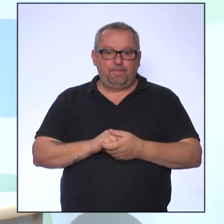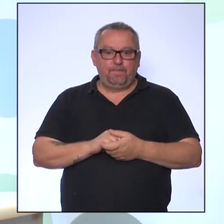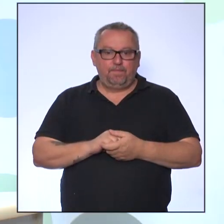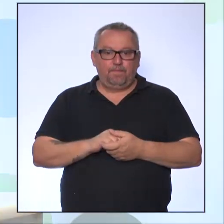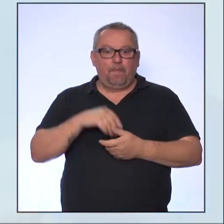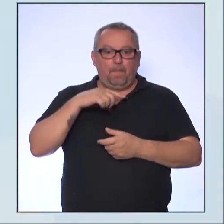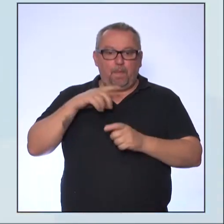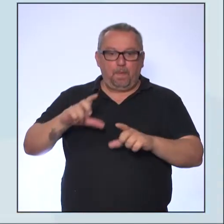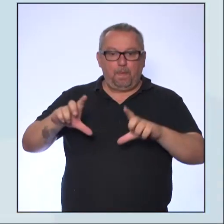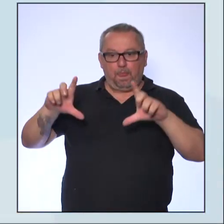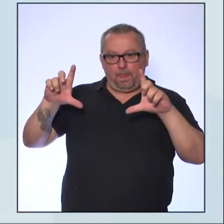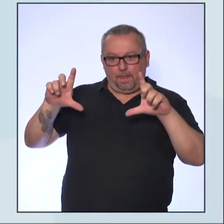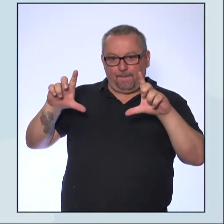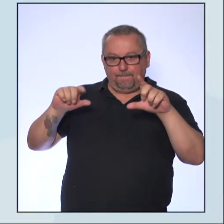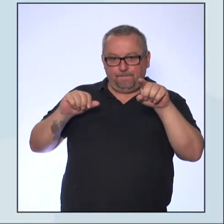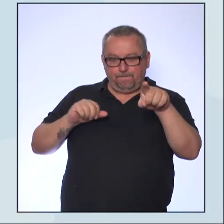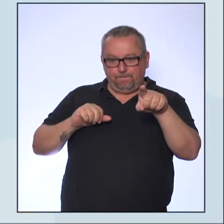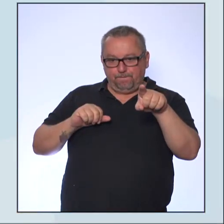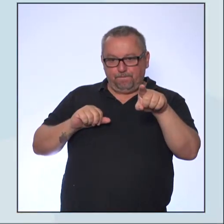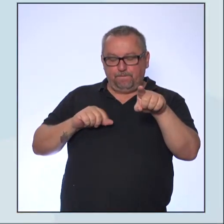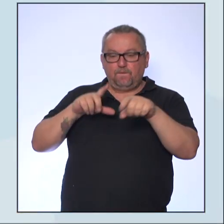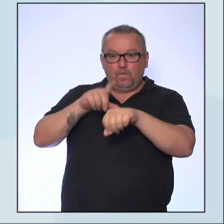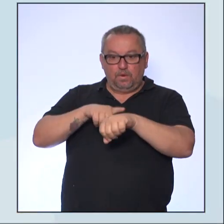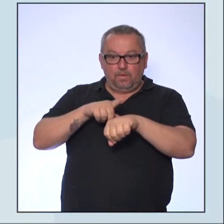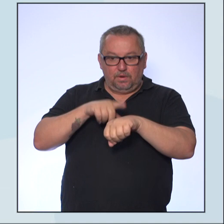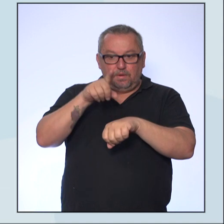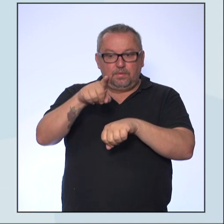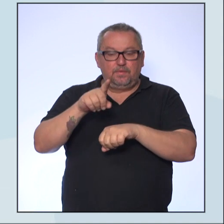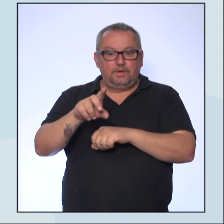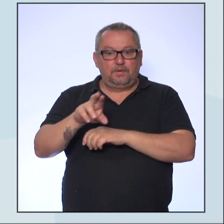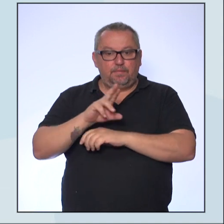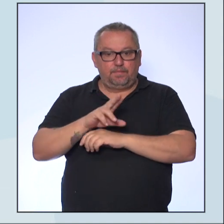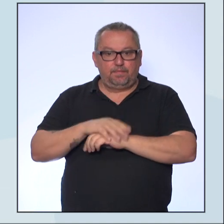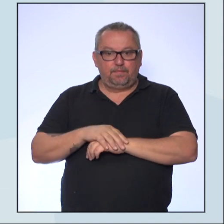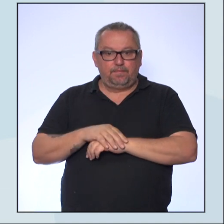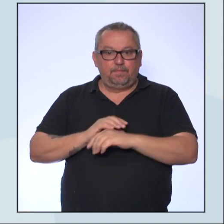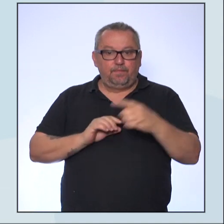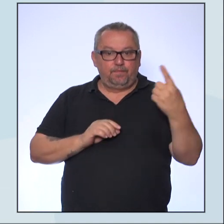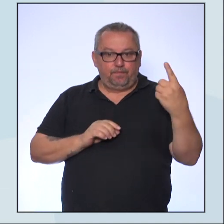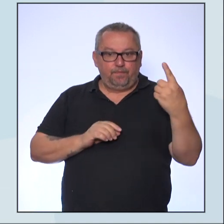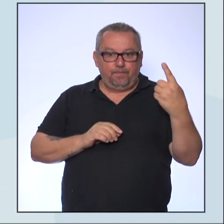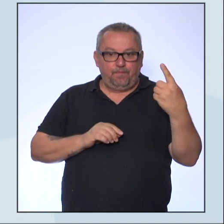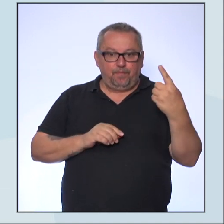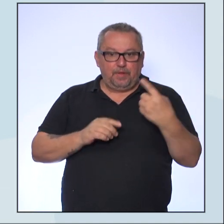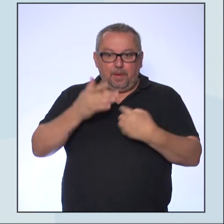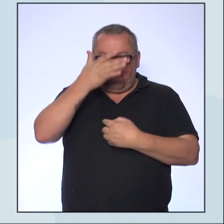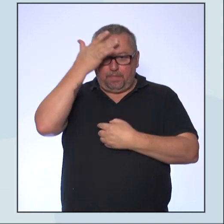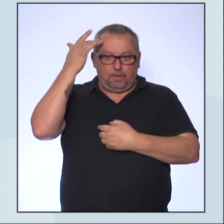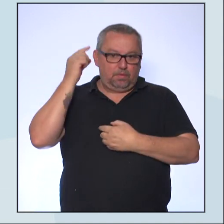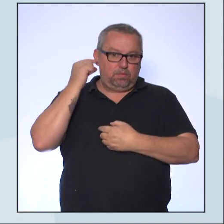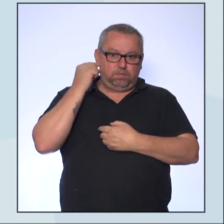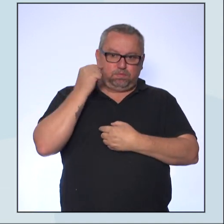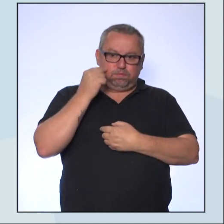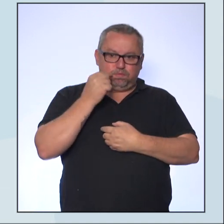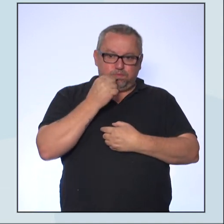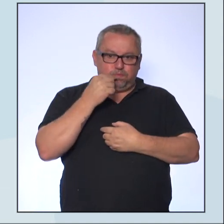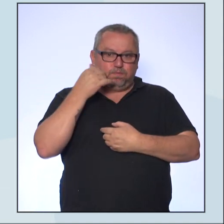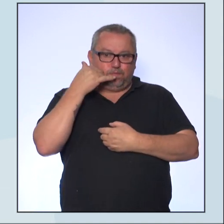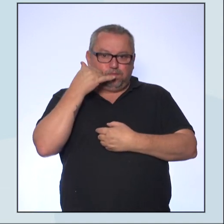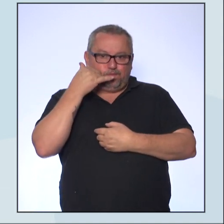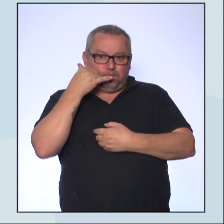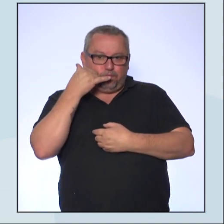tá aí na tela para vocês e aí nós vamos dar um tempo para vocês. O atendente, no caso ali, ao atender o